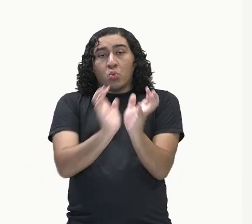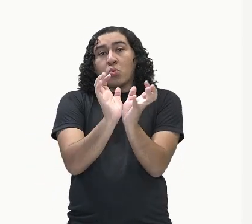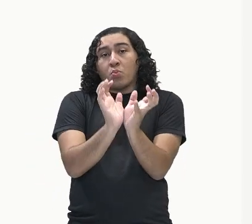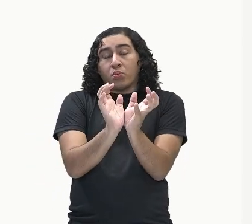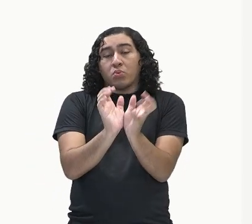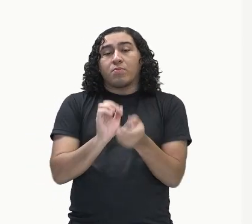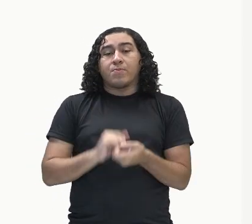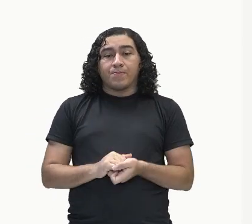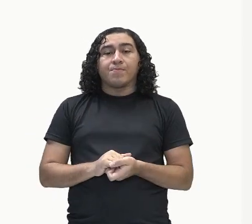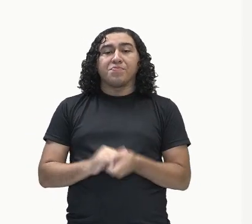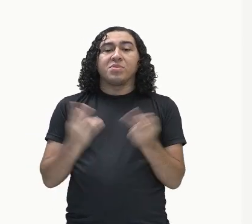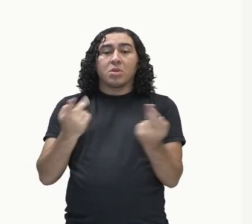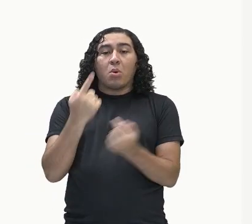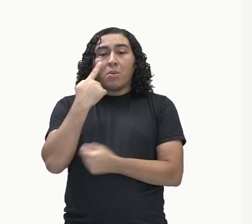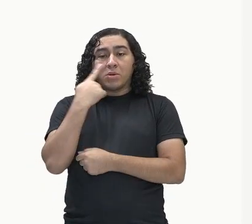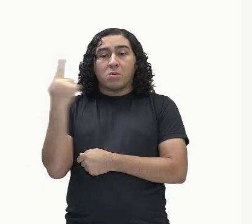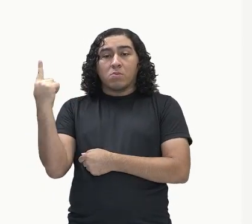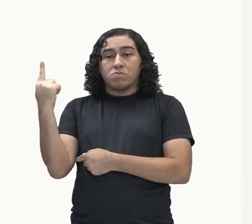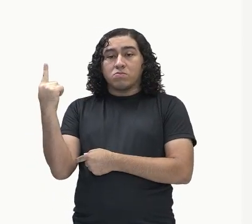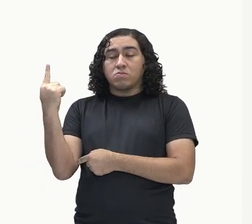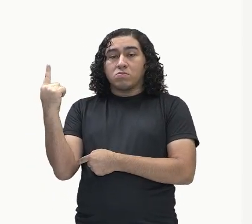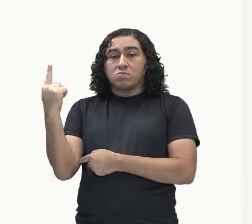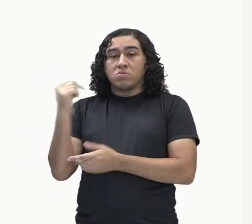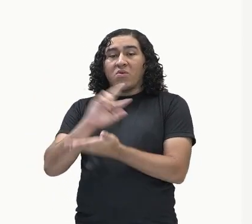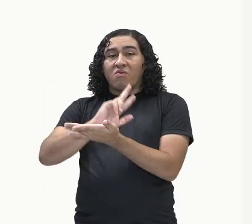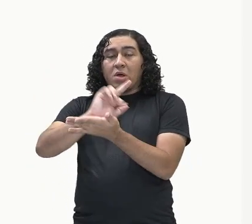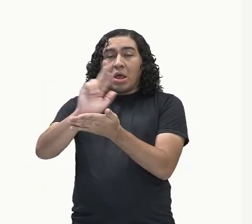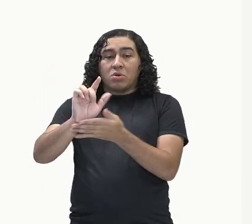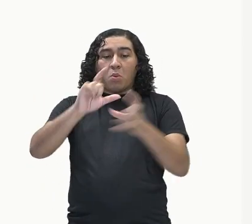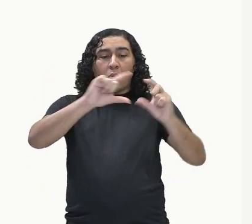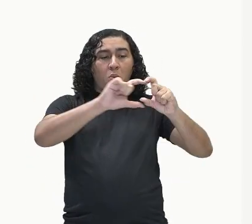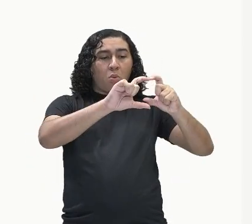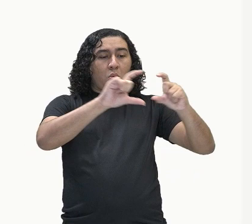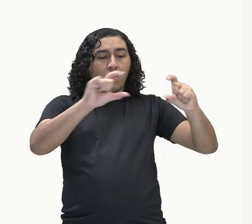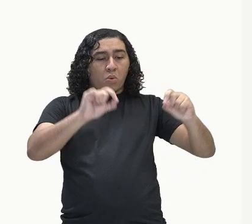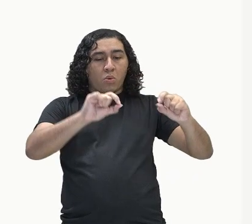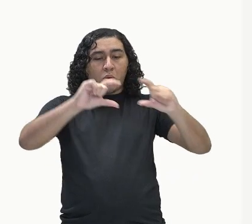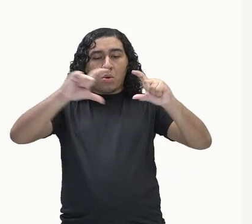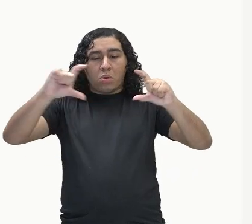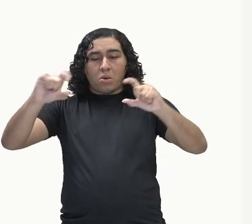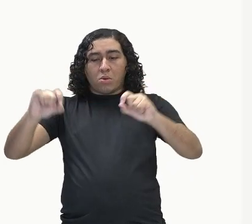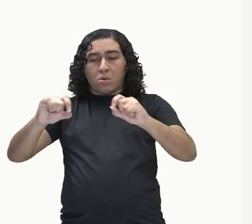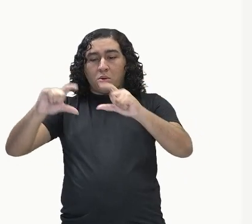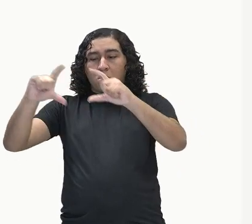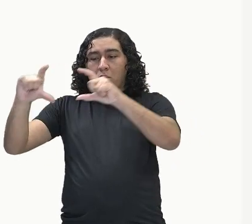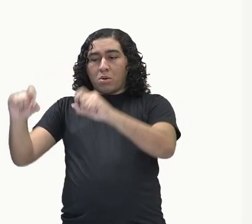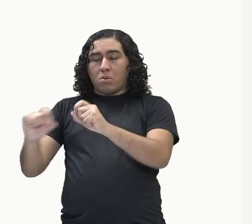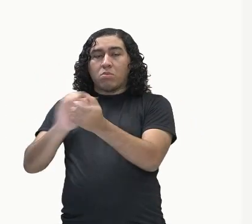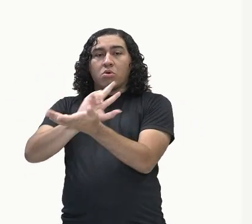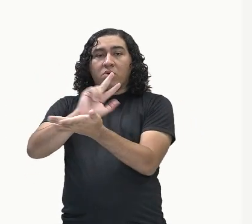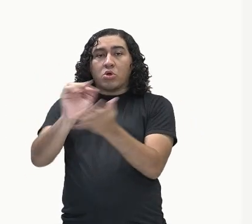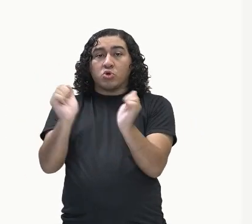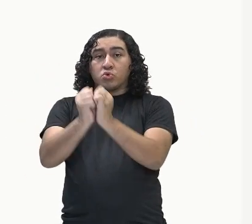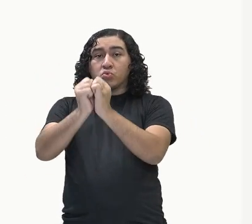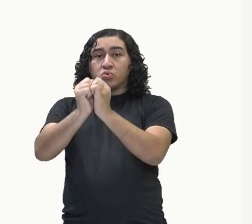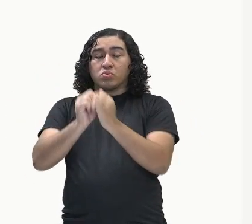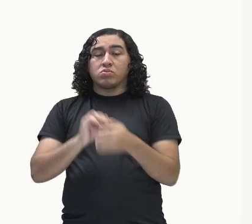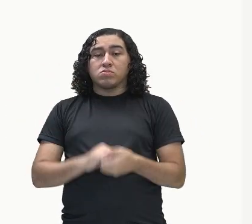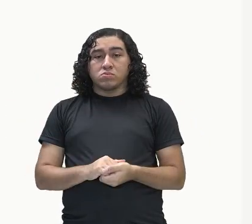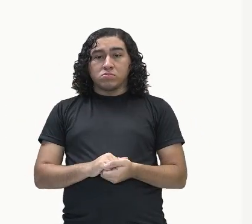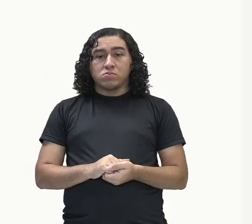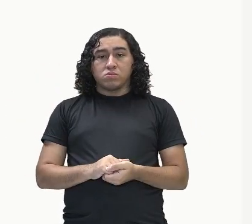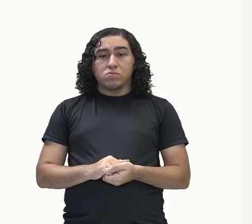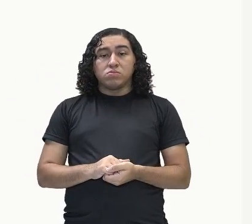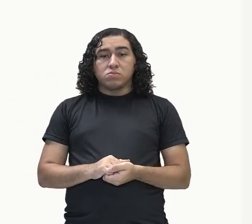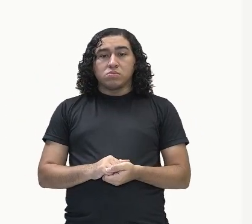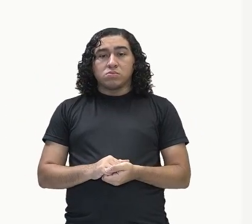o caso Desse exemplo aqui onde os bacilos estão todos pertinhos um do outro eles são agrupados